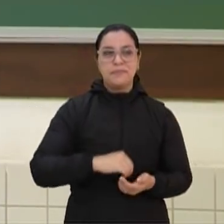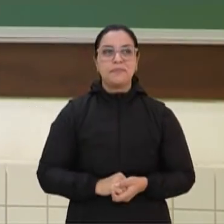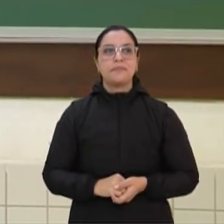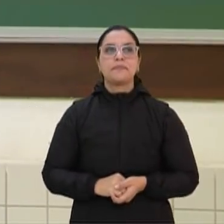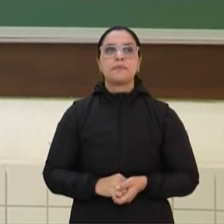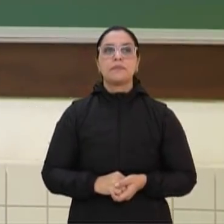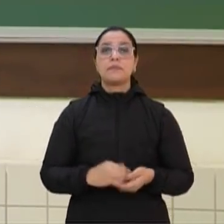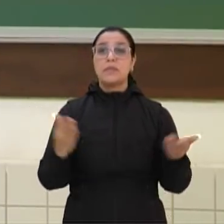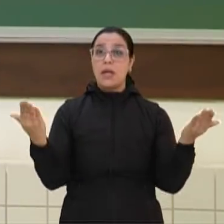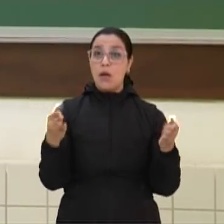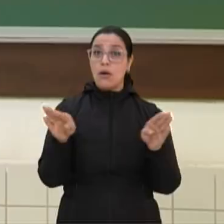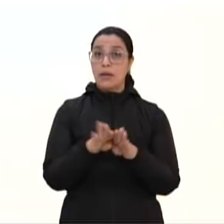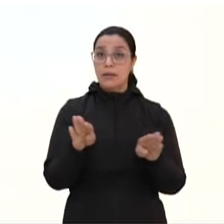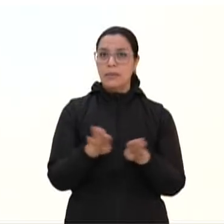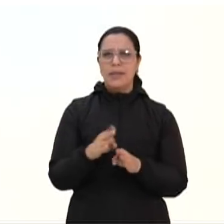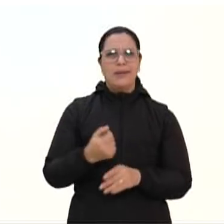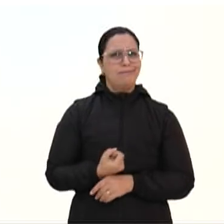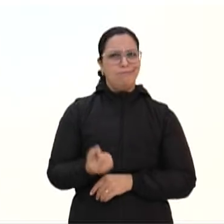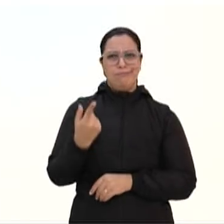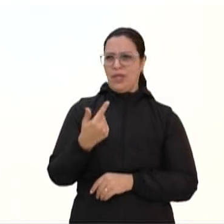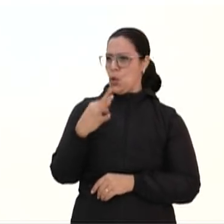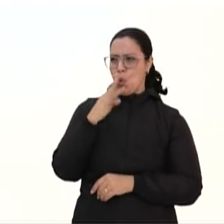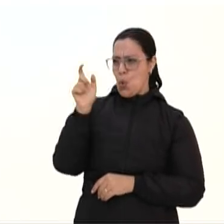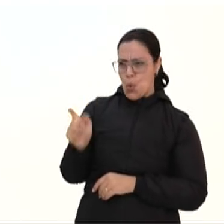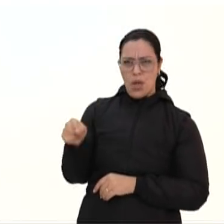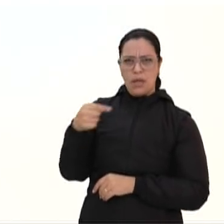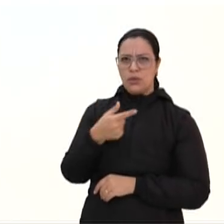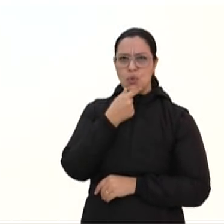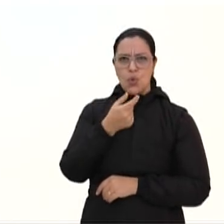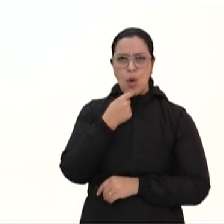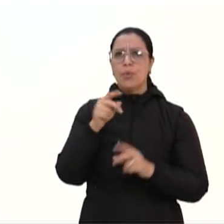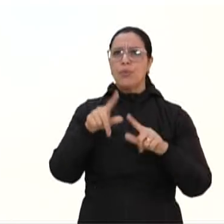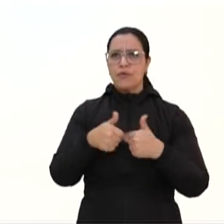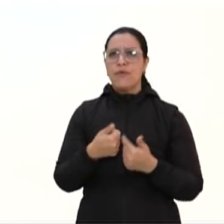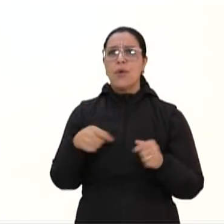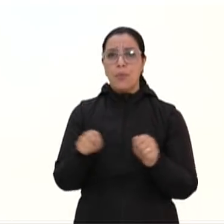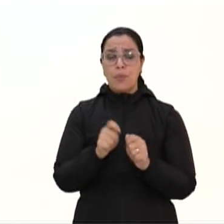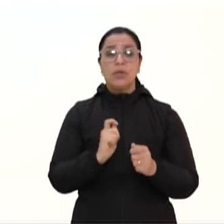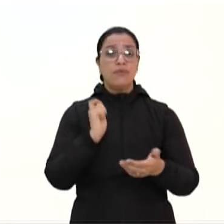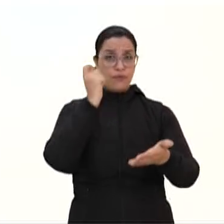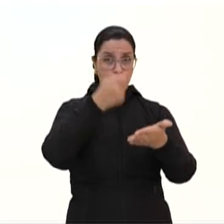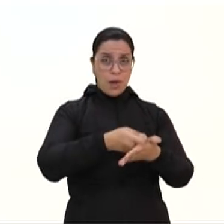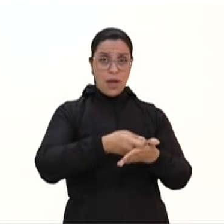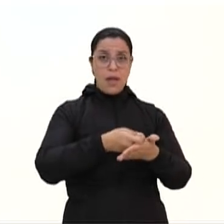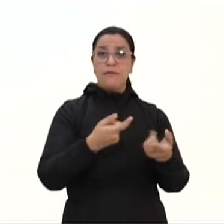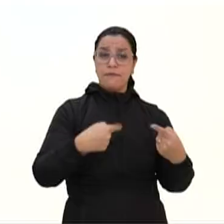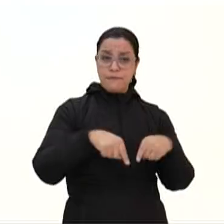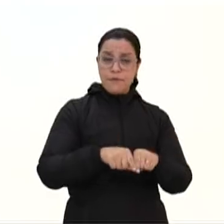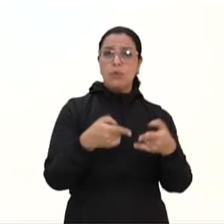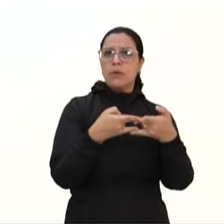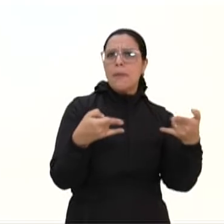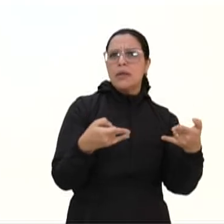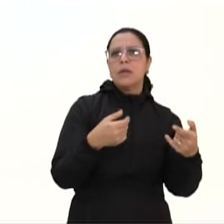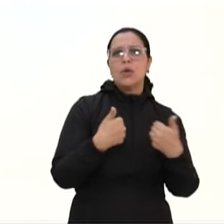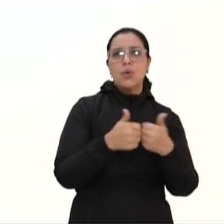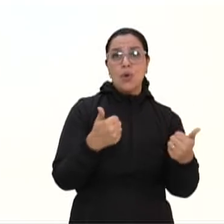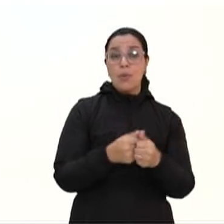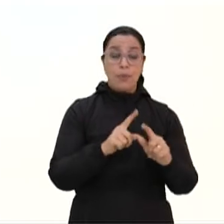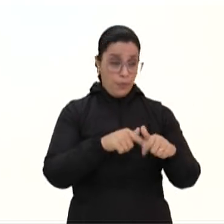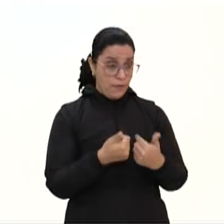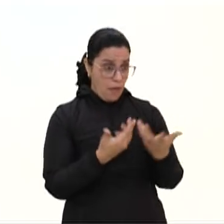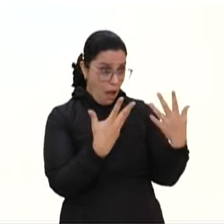terceira pessoa do singular, nós estamos falando do quê? De narrador, o que mesmo? Observador. E